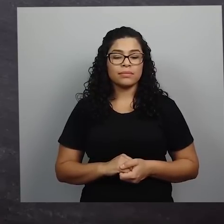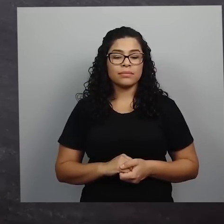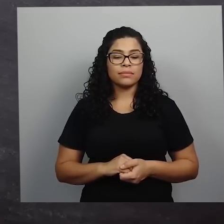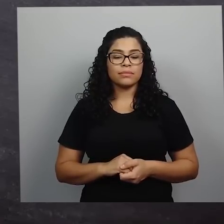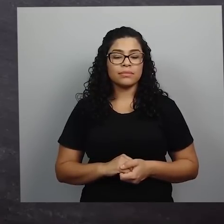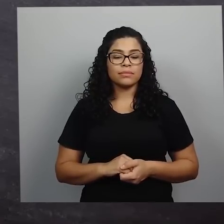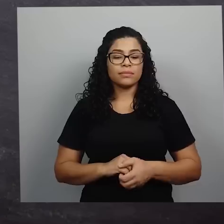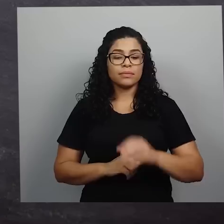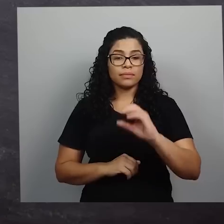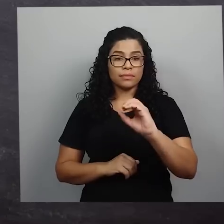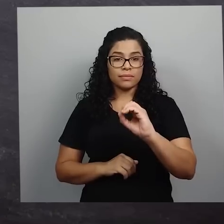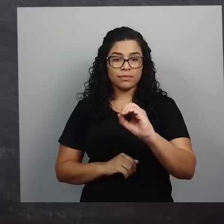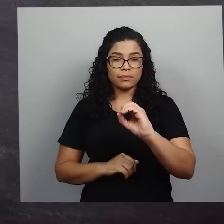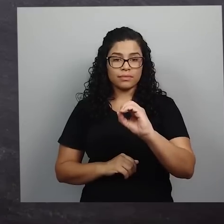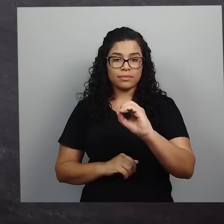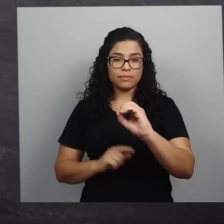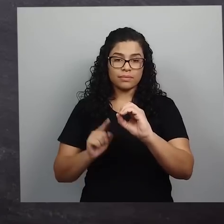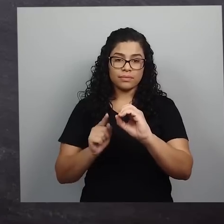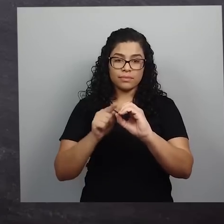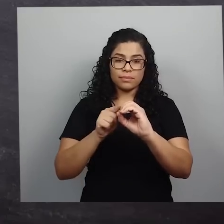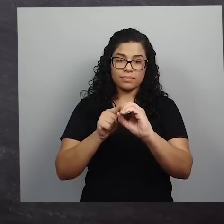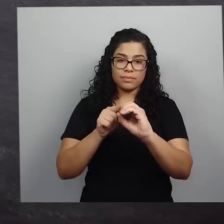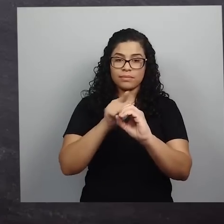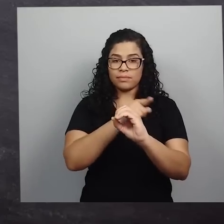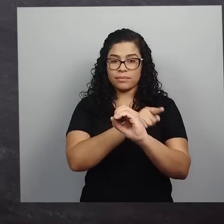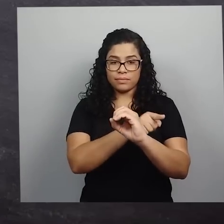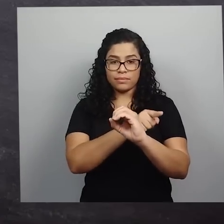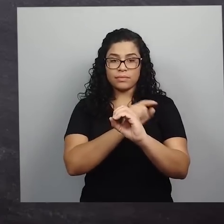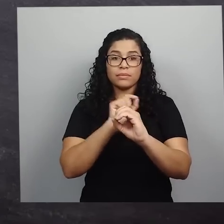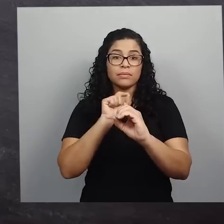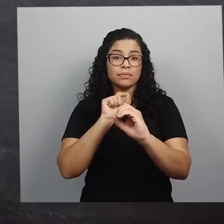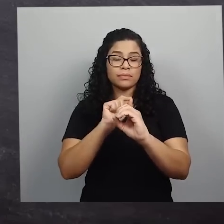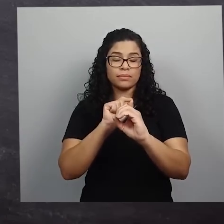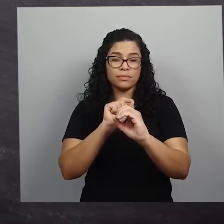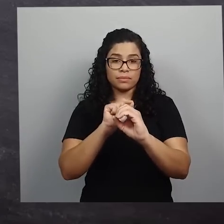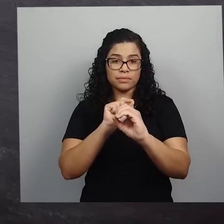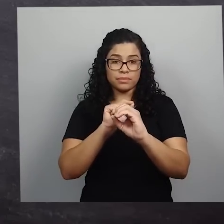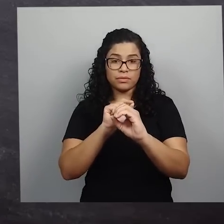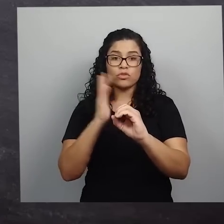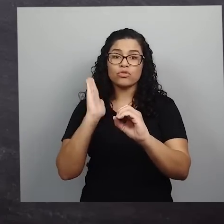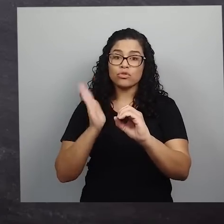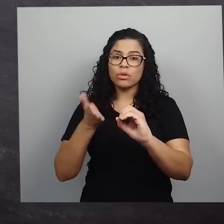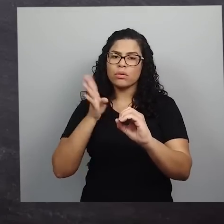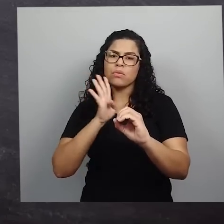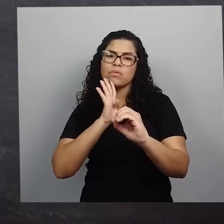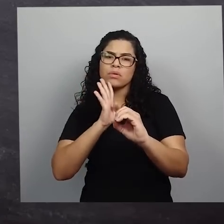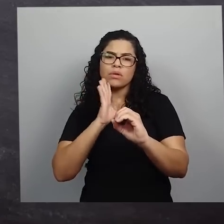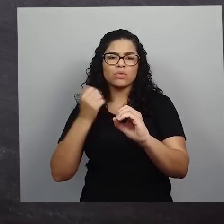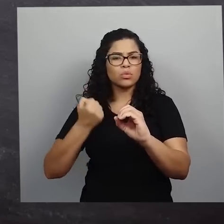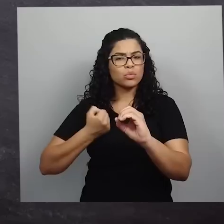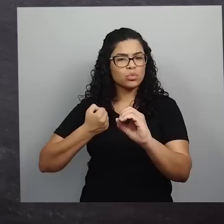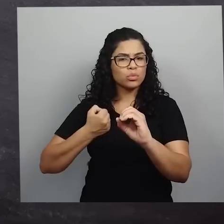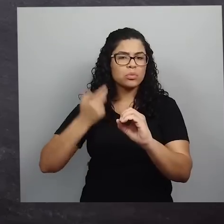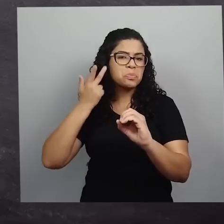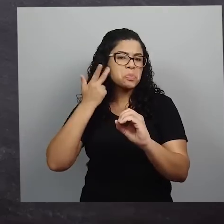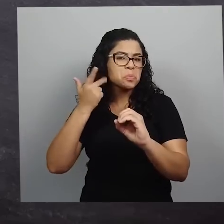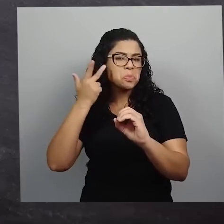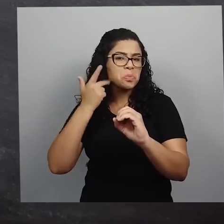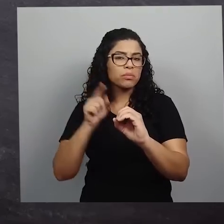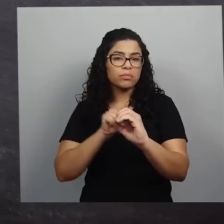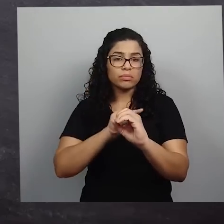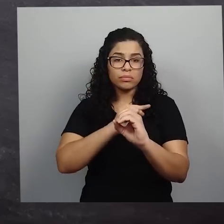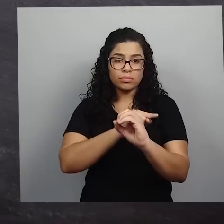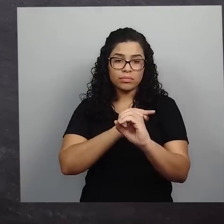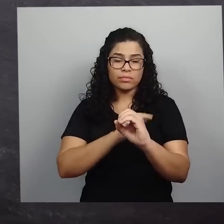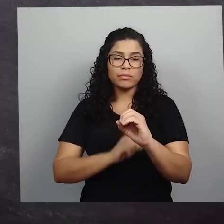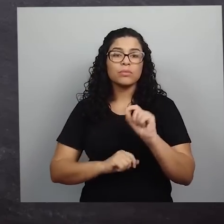Do número 0 para a direita, aqueles números que nós já conhecemos normalmente, nós dizemos